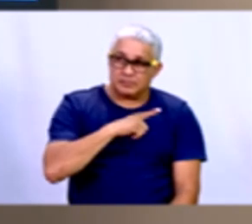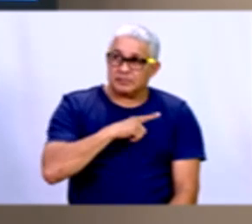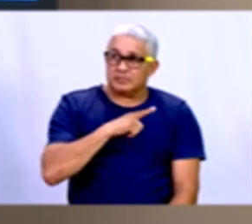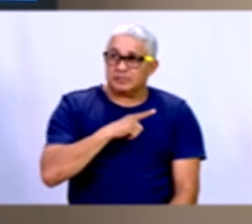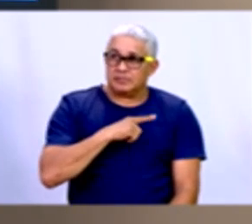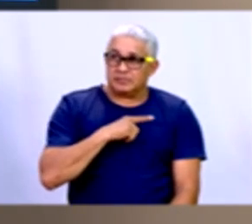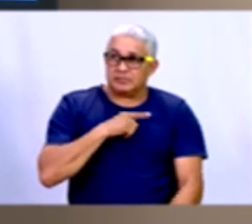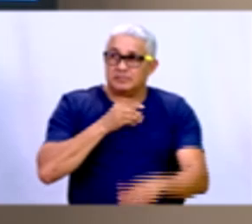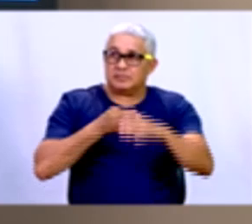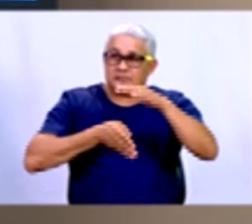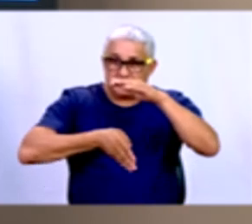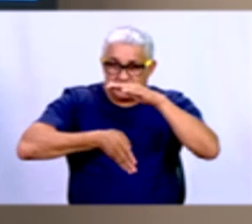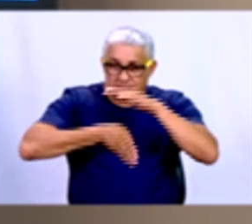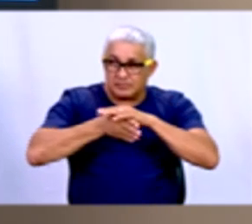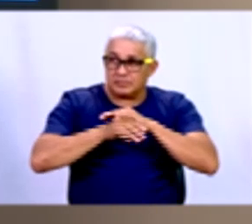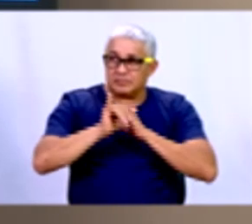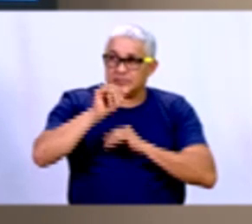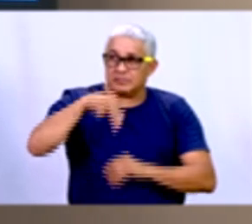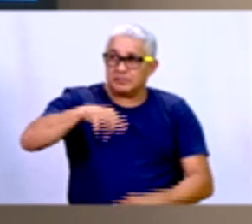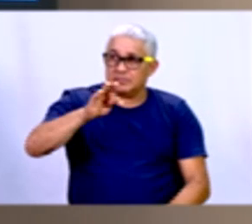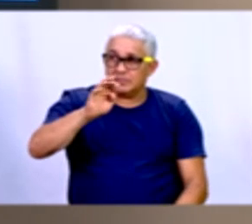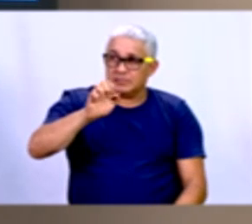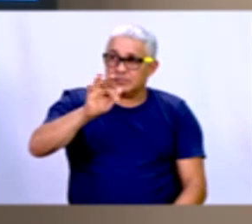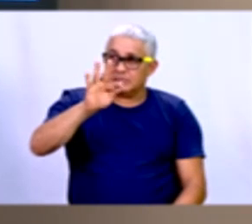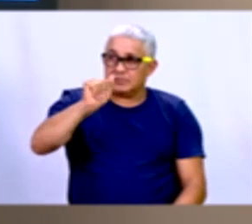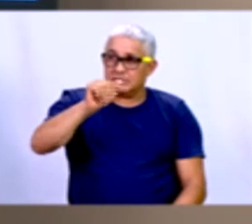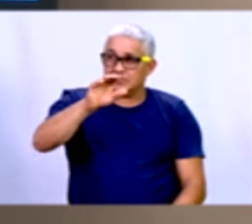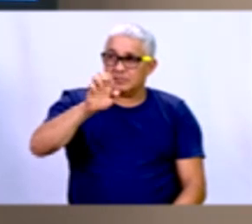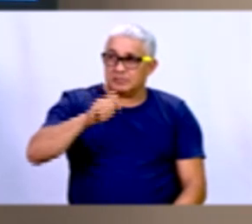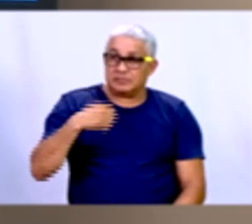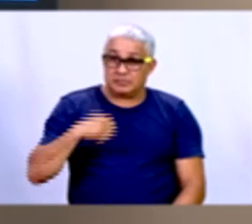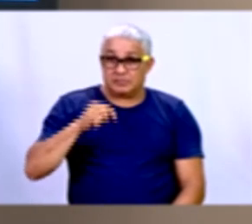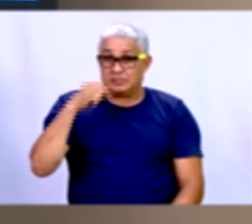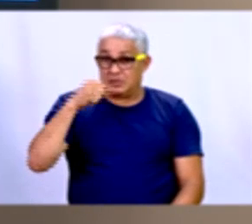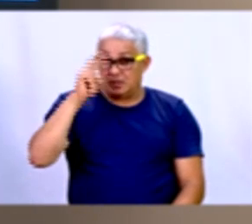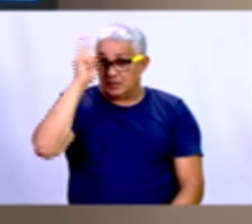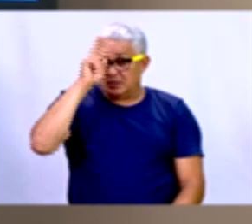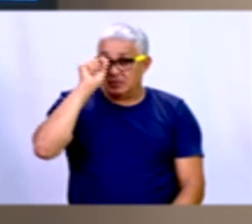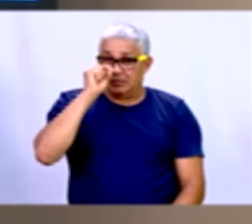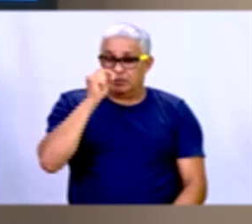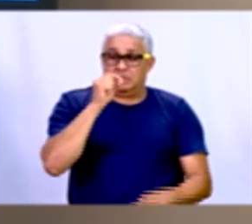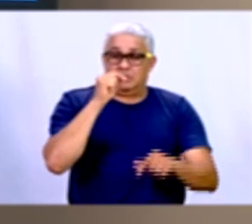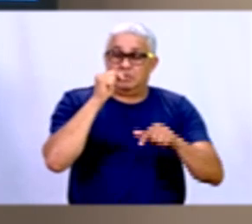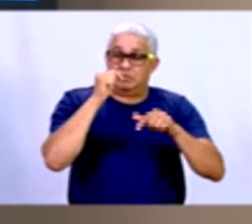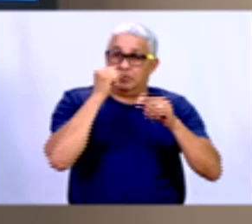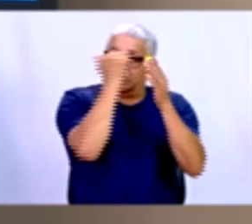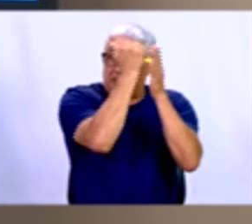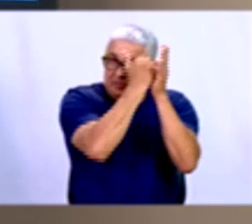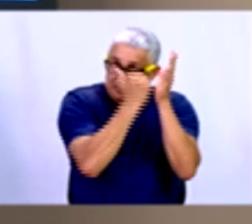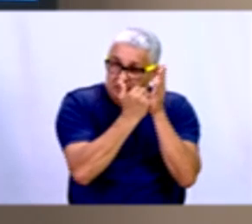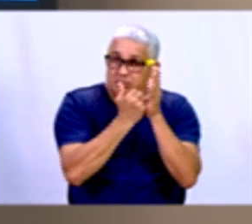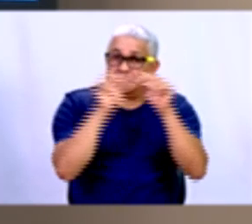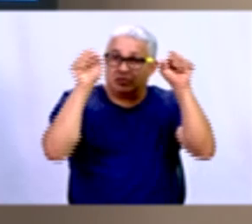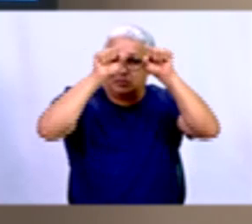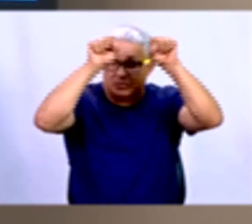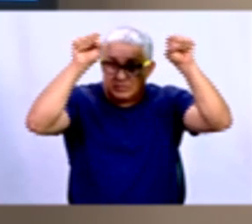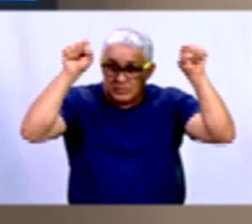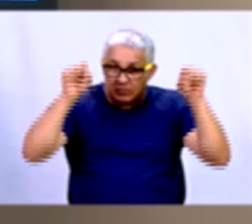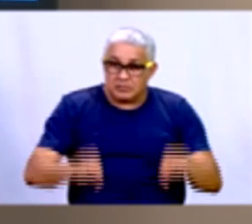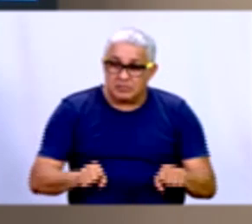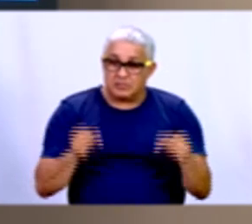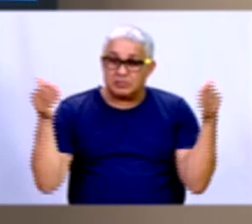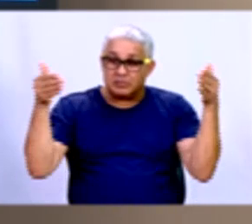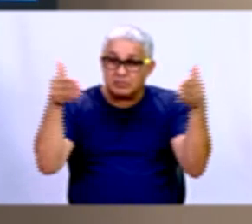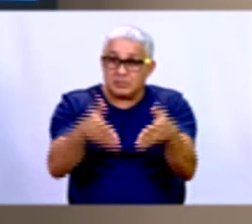ao acesso às interfaces? Primeiro, a gente tem que lembrar que quando a gente desenvolve um sistema, a gente tem que desenvolver um sistema com foco em